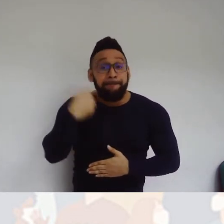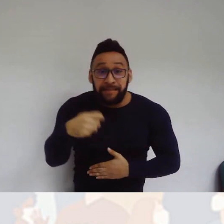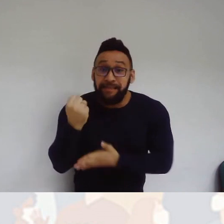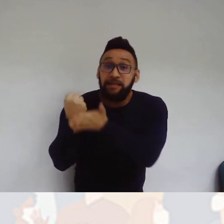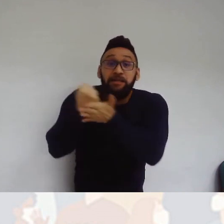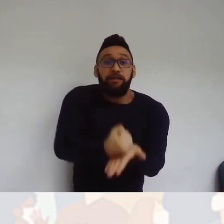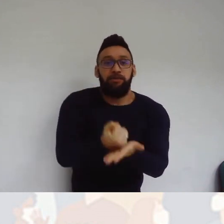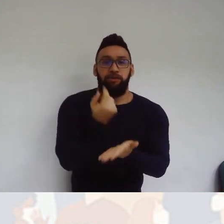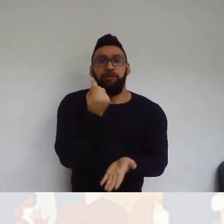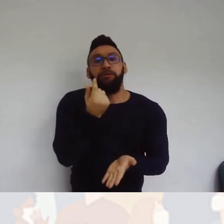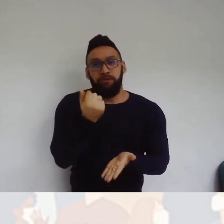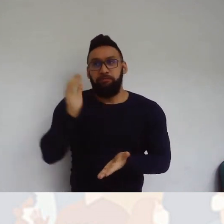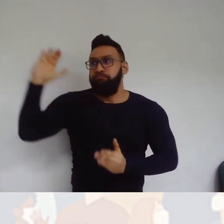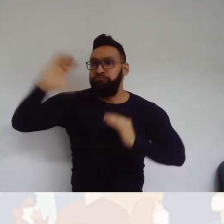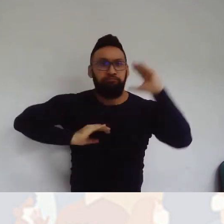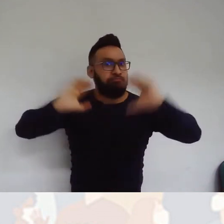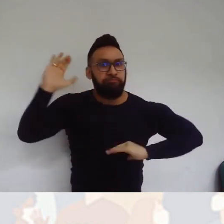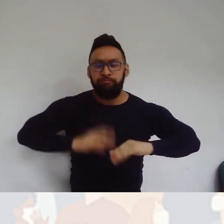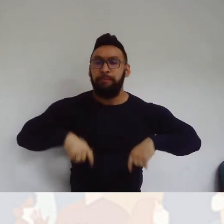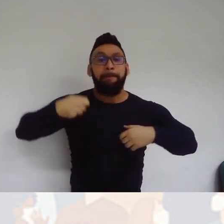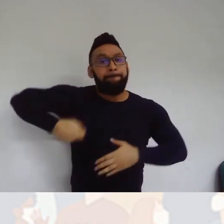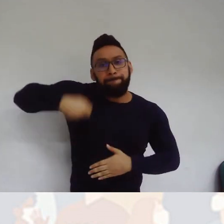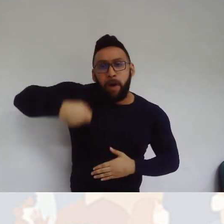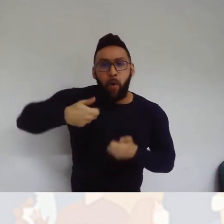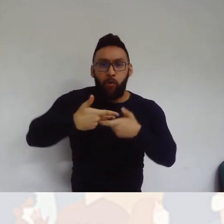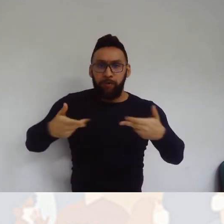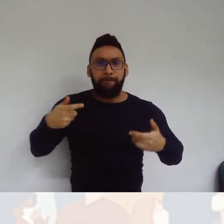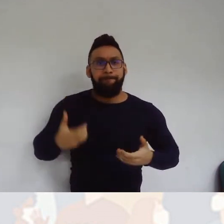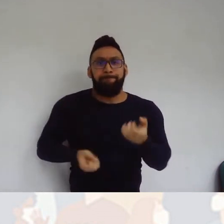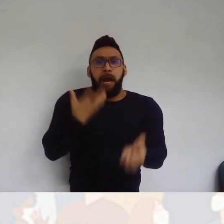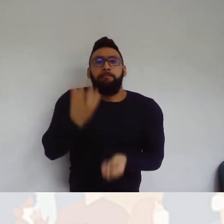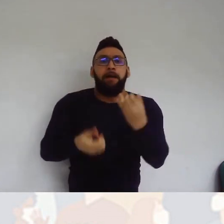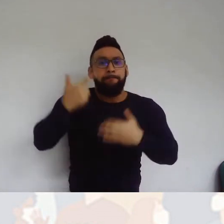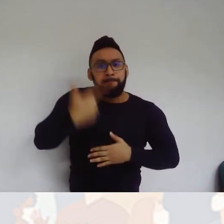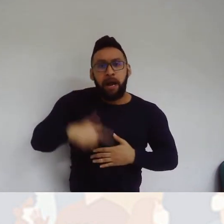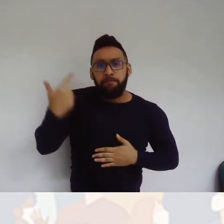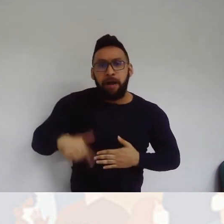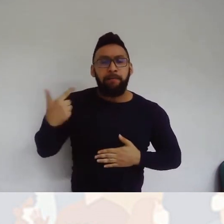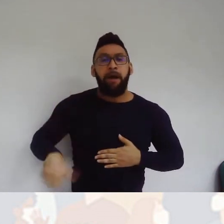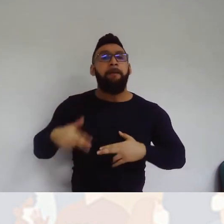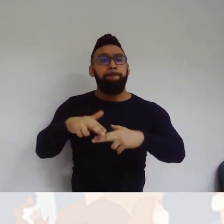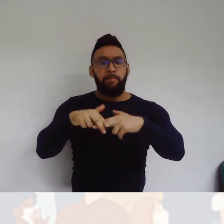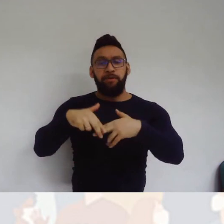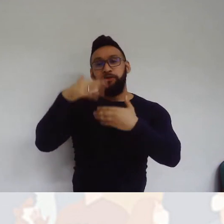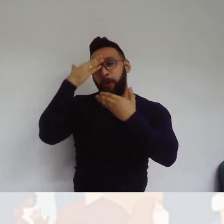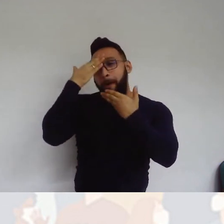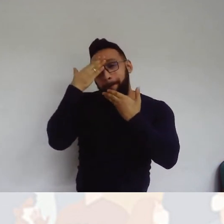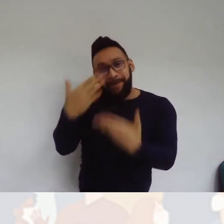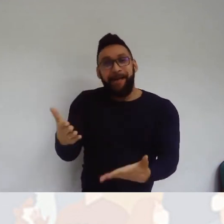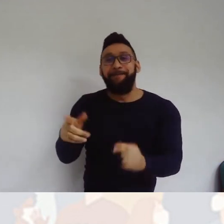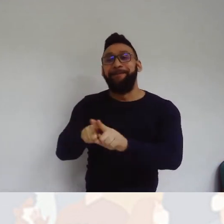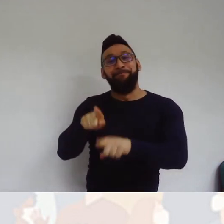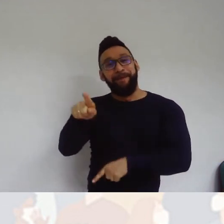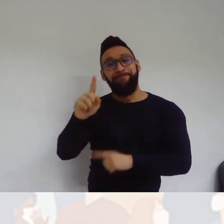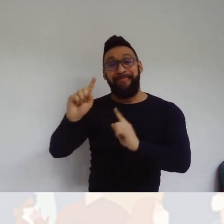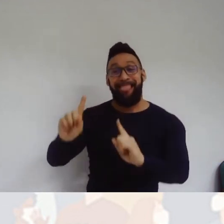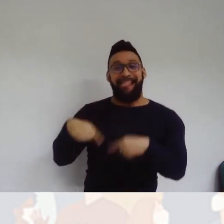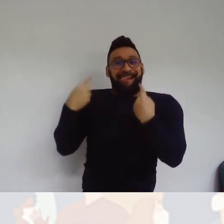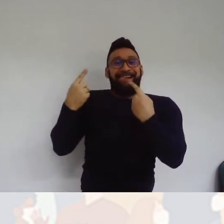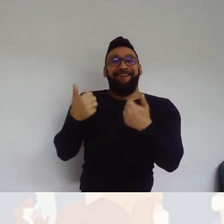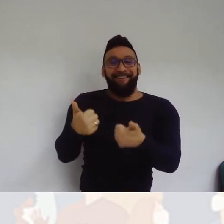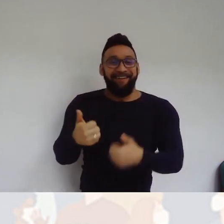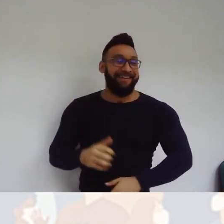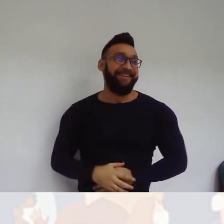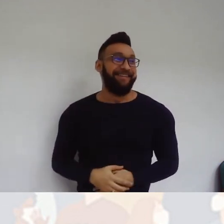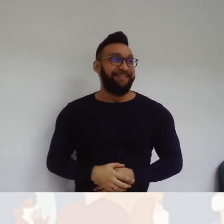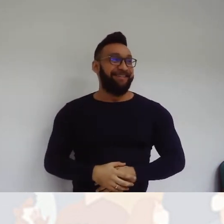E eu quero, então, agradecer seu agradecimento. Pode fazer. Agora, não vá